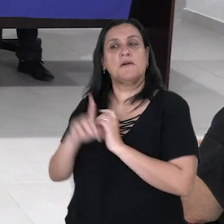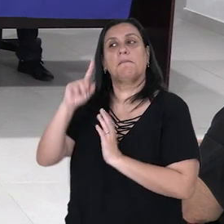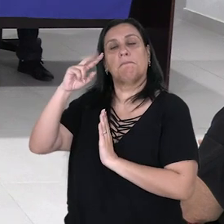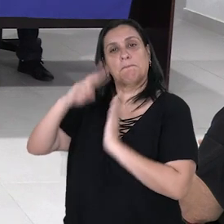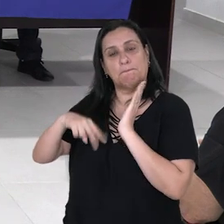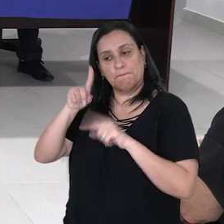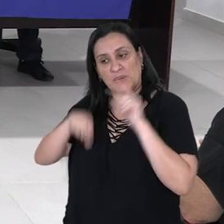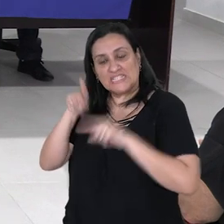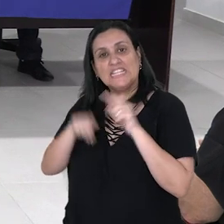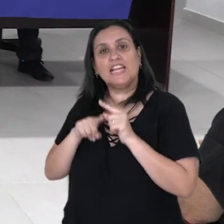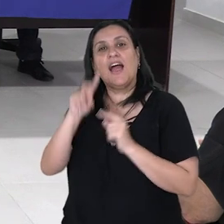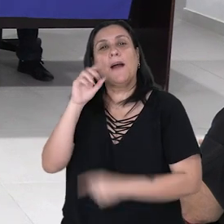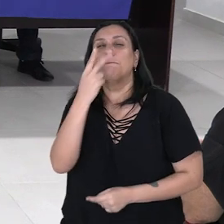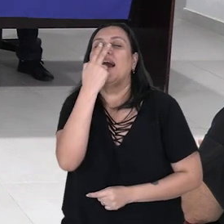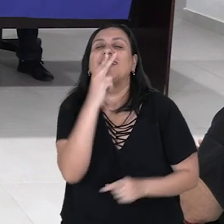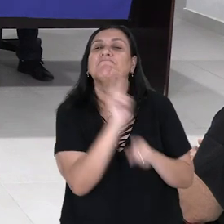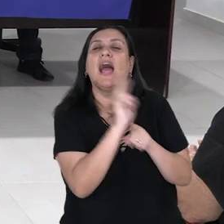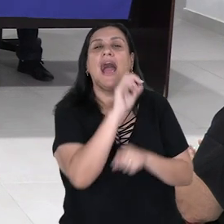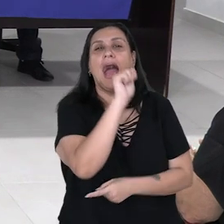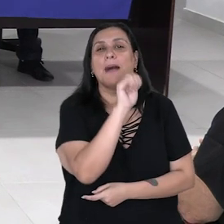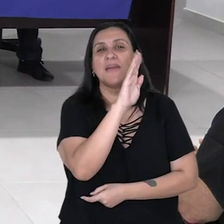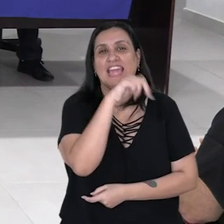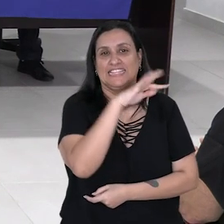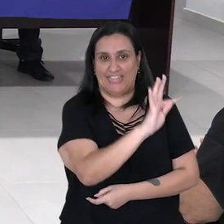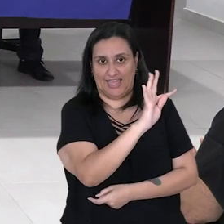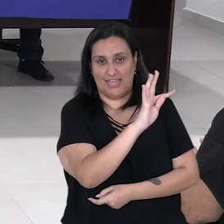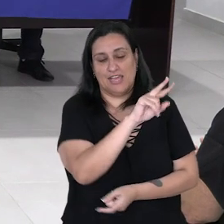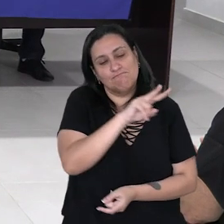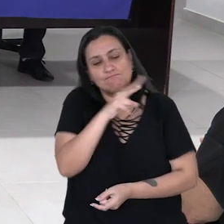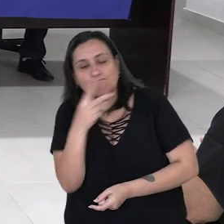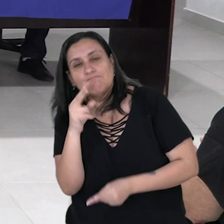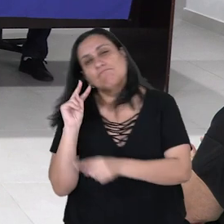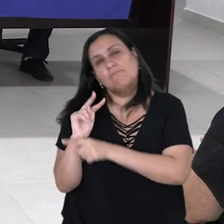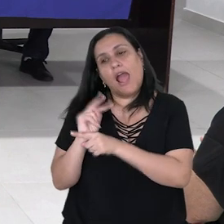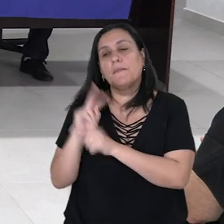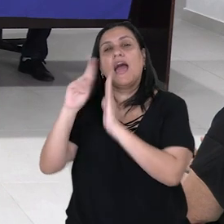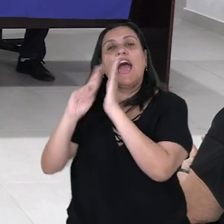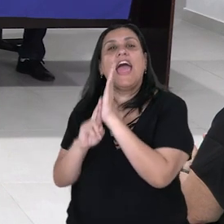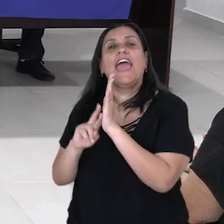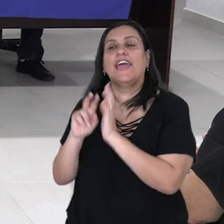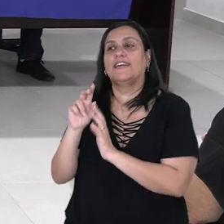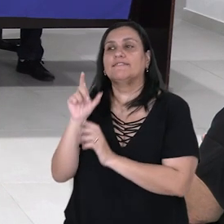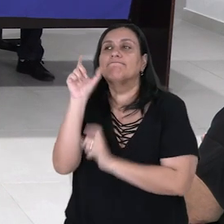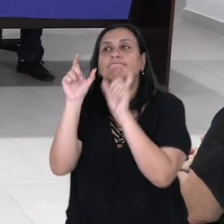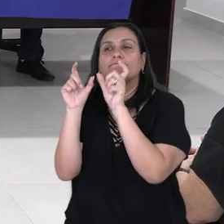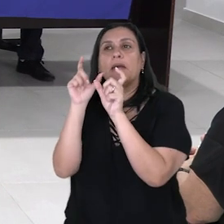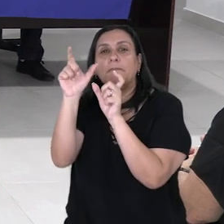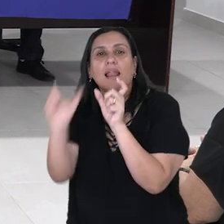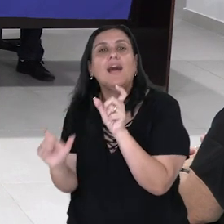em Braille, que é como se fosse a nossa ABNT, e a grafia Braille, que sinais, códigos,